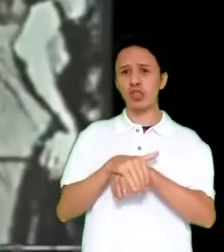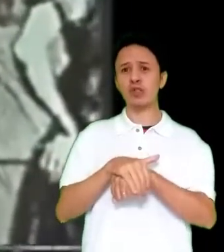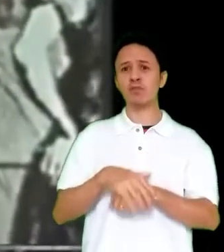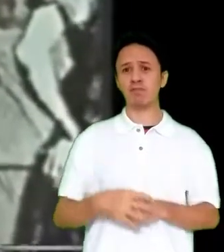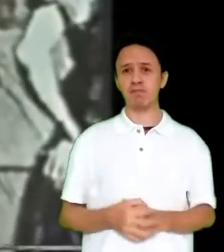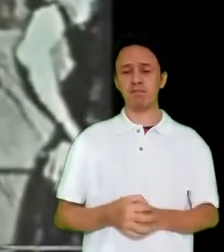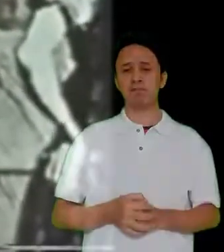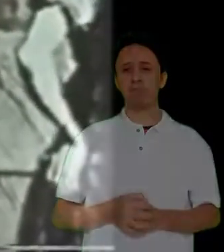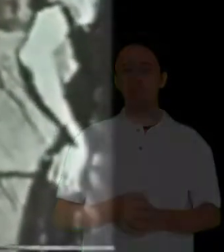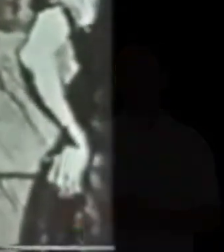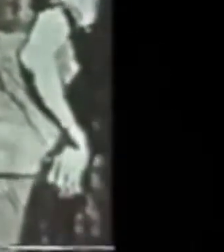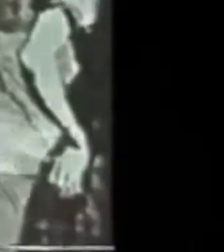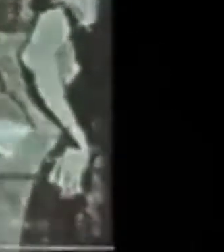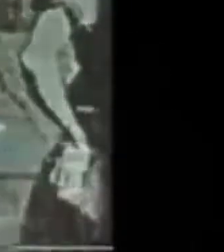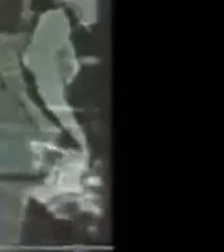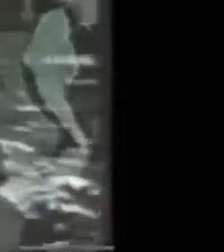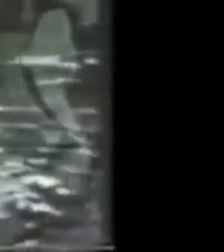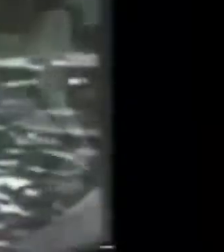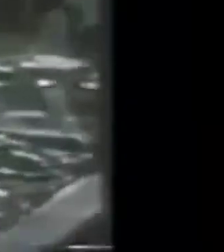as 8 da noite.